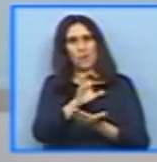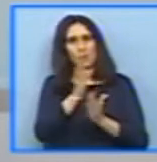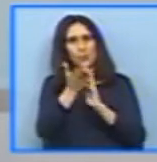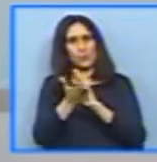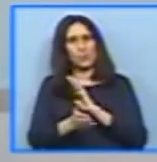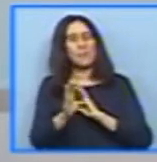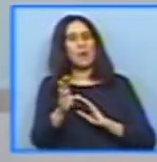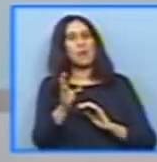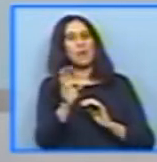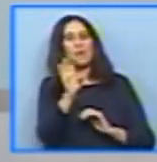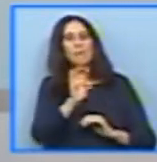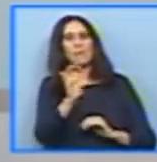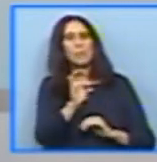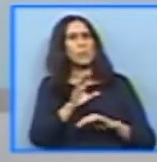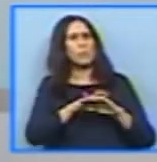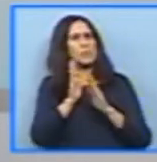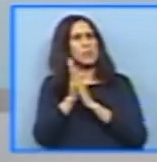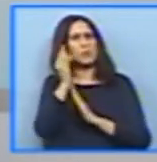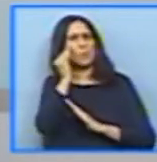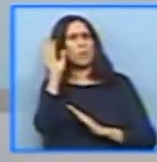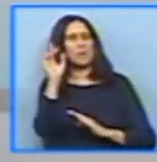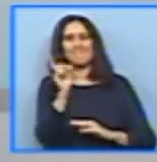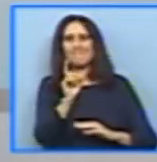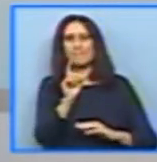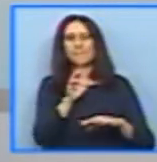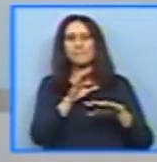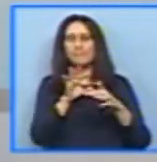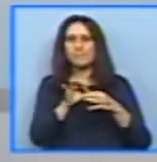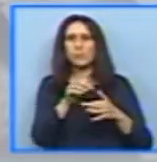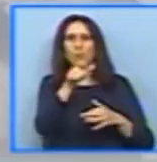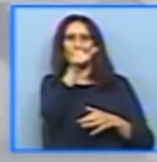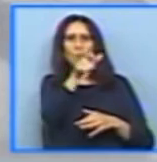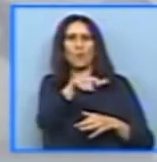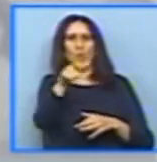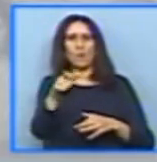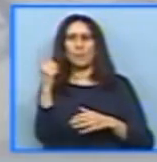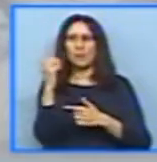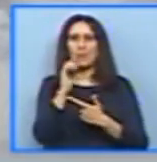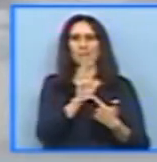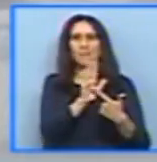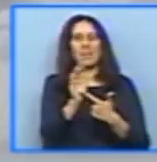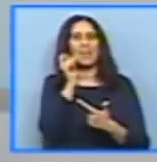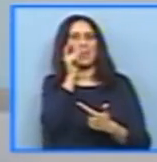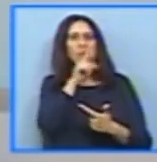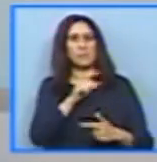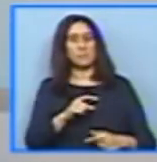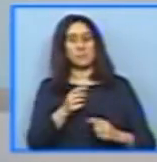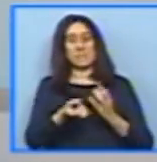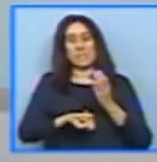mas essas formas não têm só a ver com aquilo que Deus é, também tem a ver com o homem a quem se revela. O Deus da